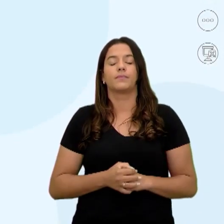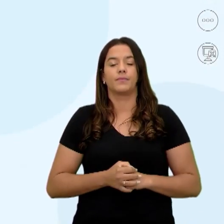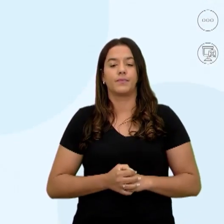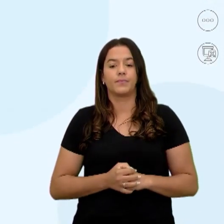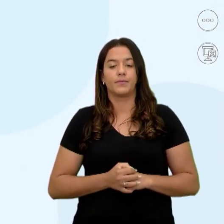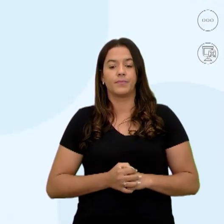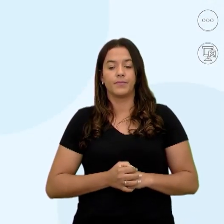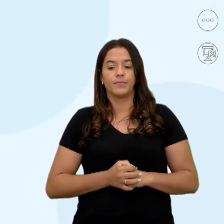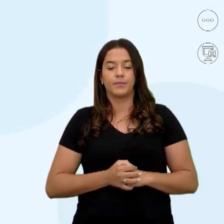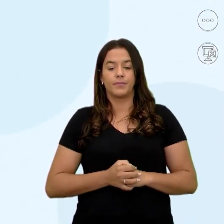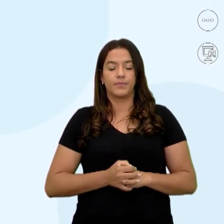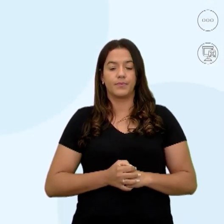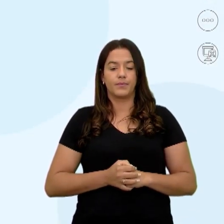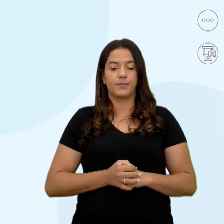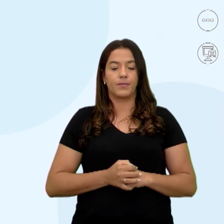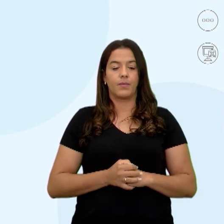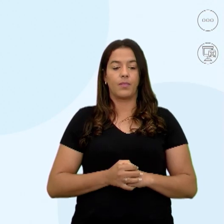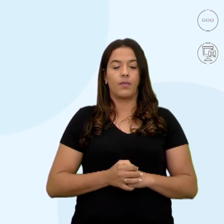continuar, ó.